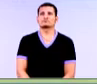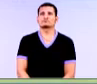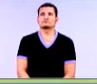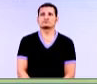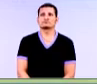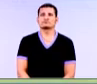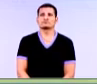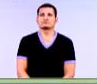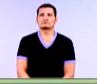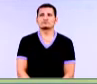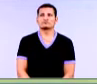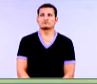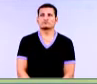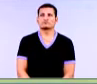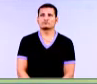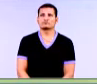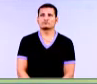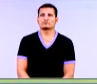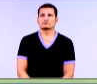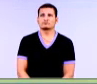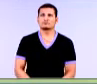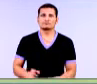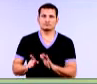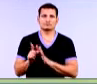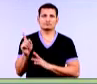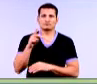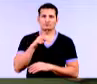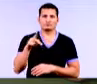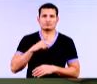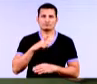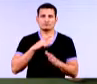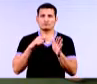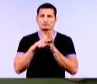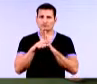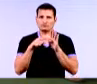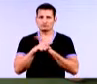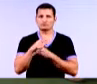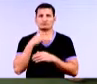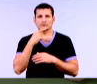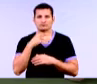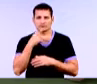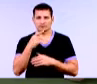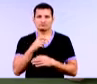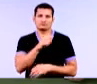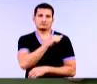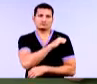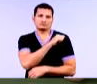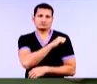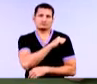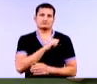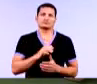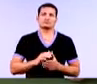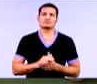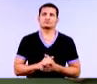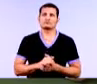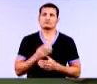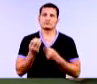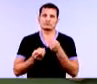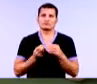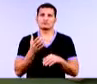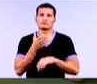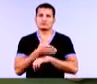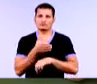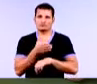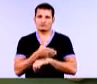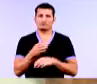Enquanto eu apago aqui, professor Alisson, a gente tem alguma pergunta aí do pessoal? Como é que está a questão da participação da